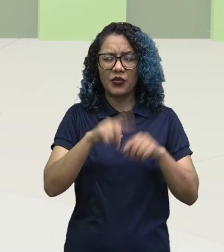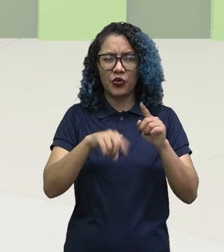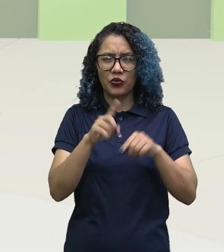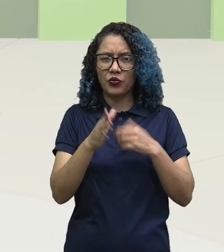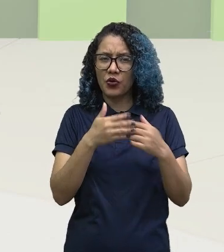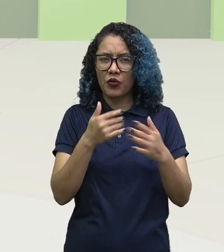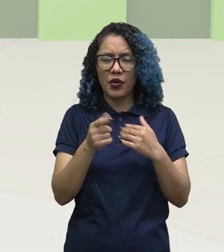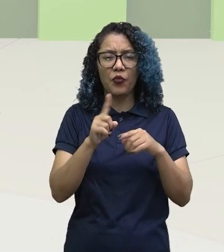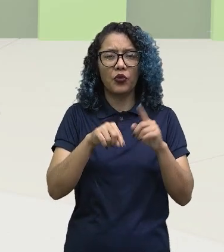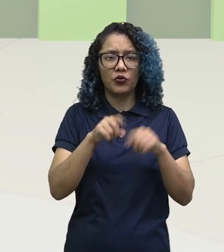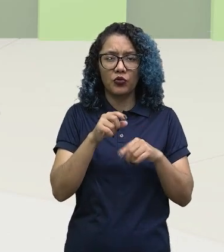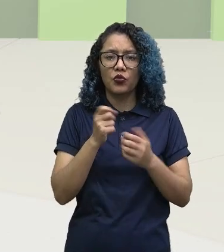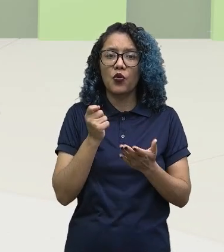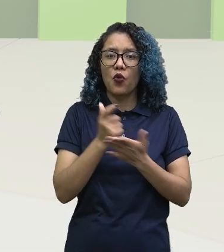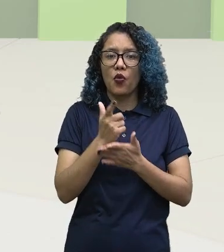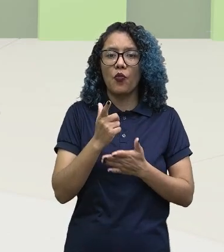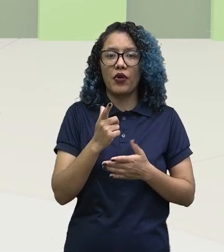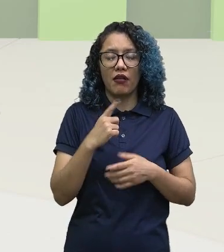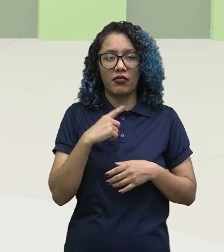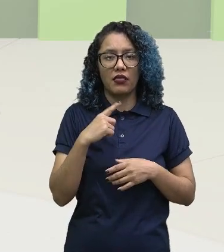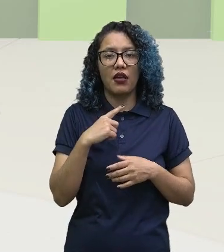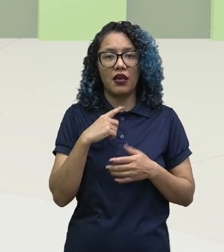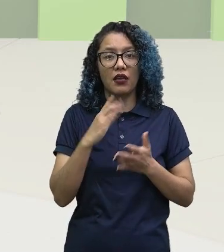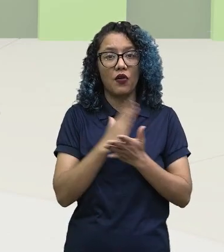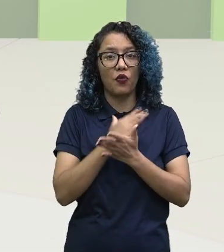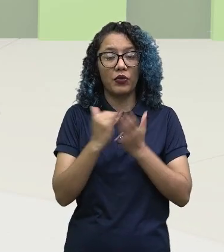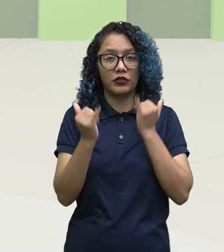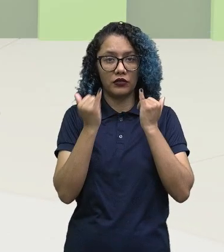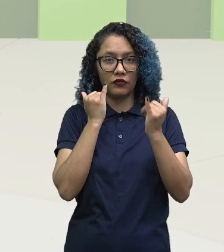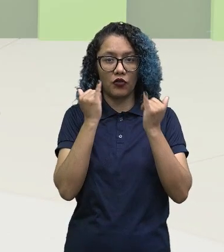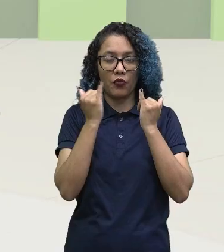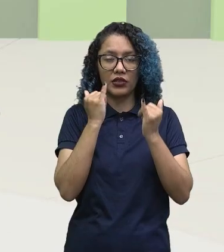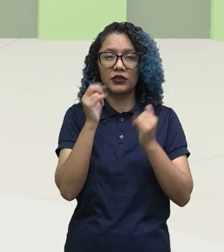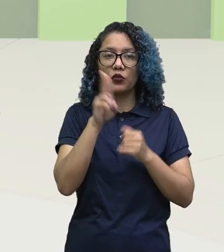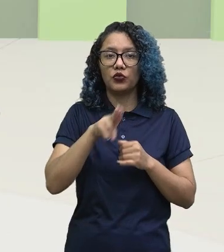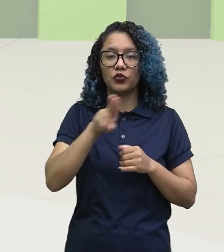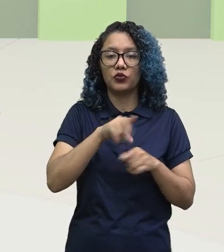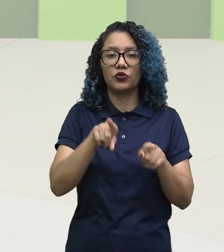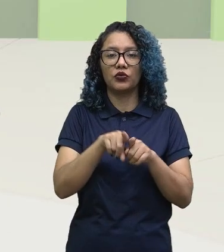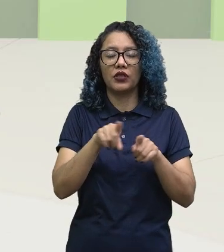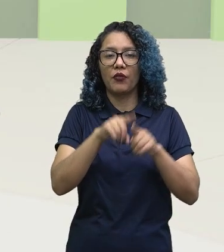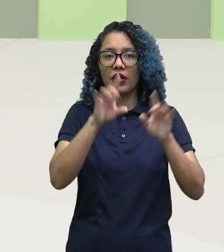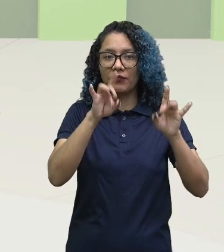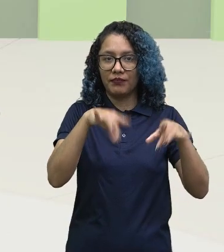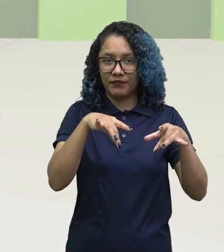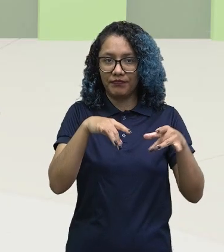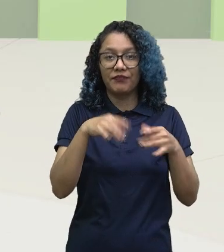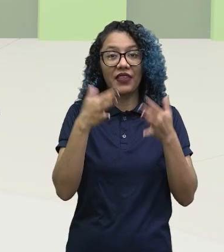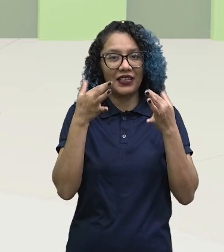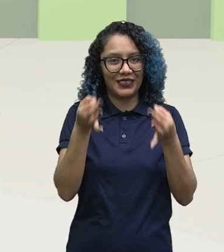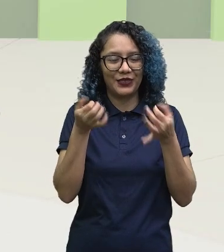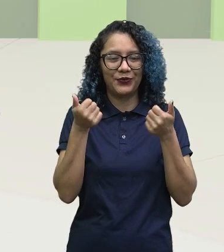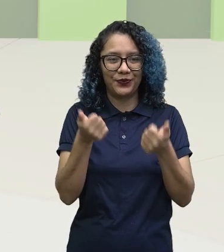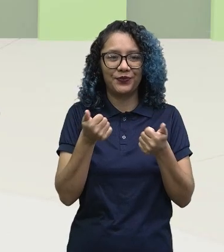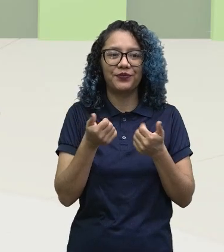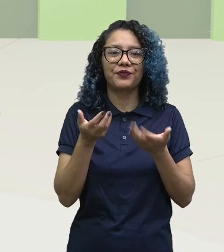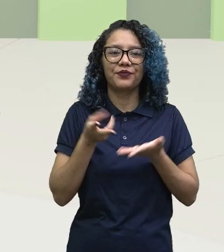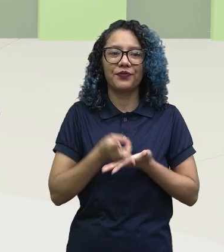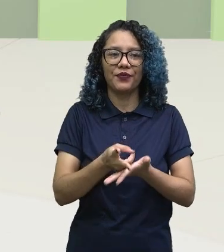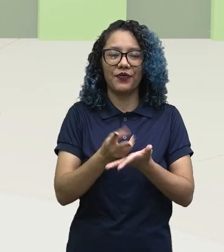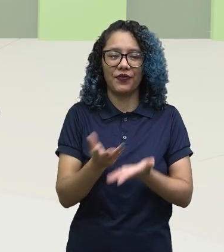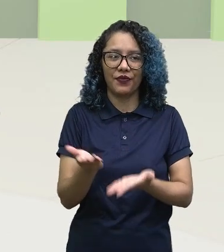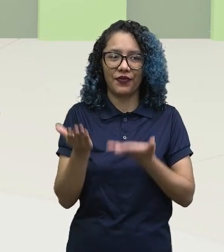comprar e trabalhar, eles vão ter indicações, tanto de uso quanto de descarte. Então fique atento. Então,